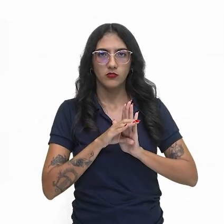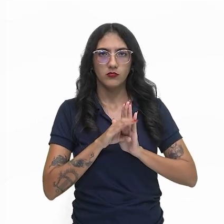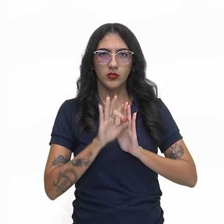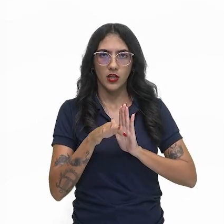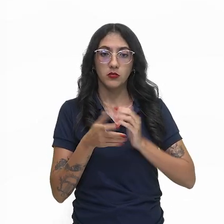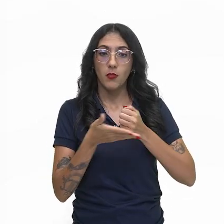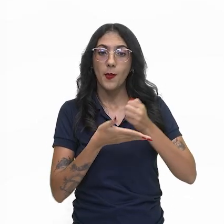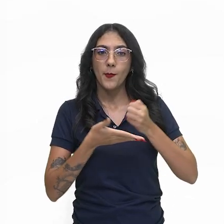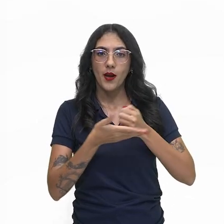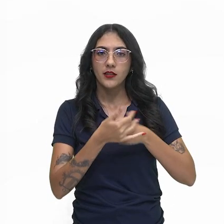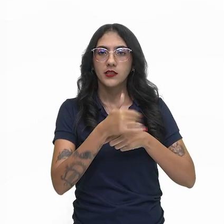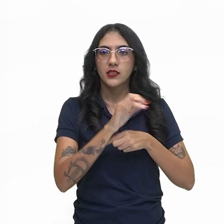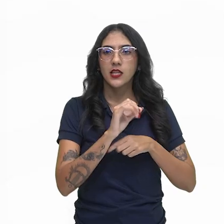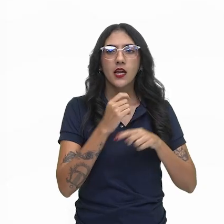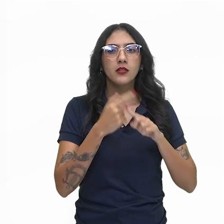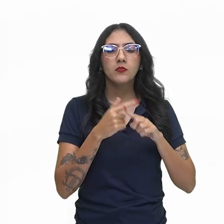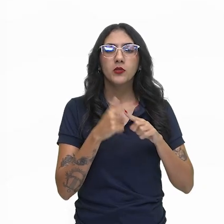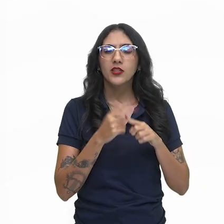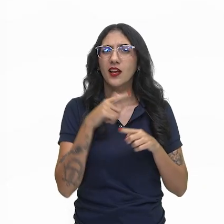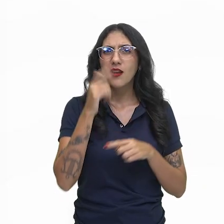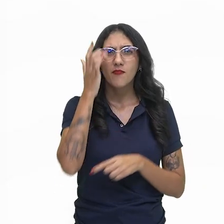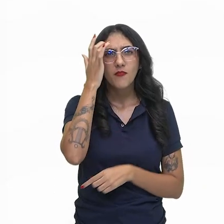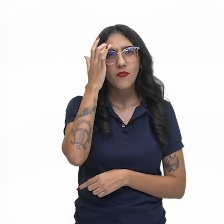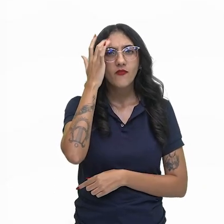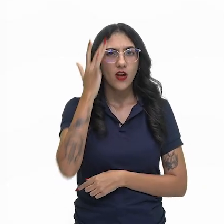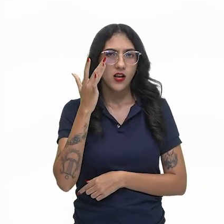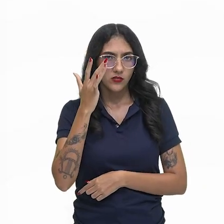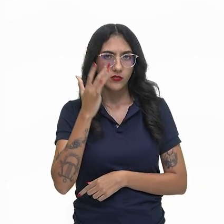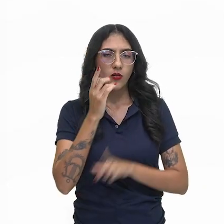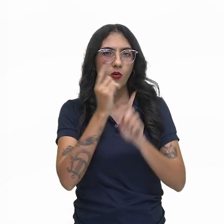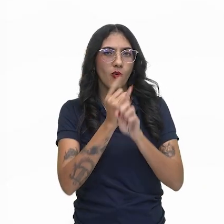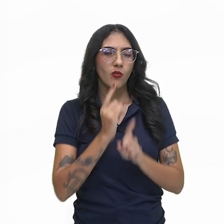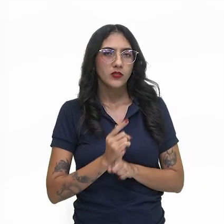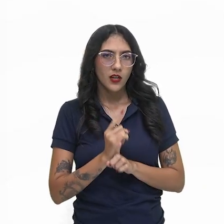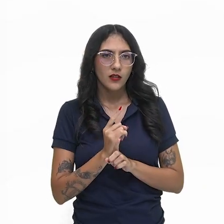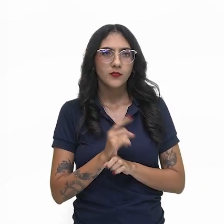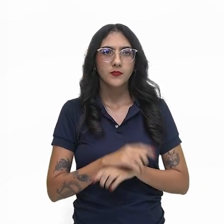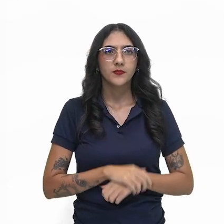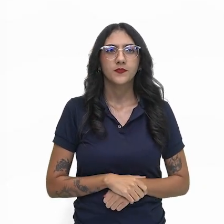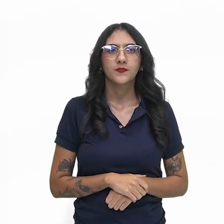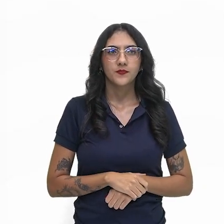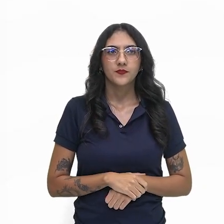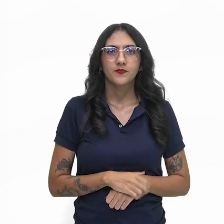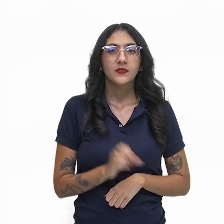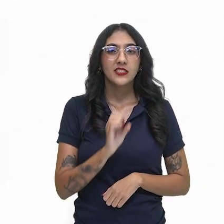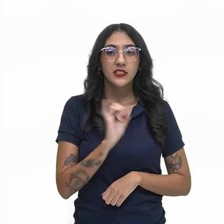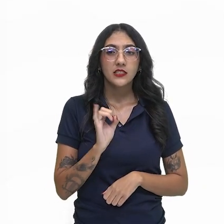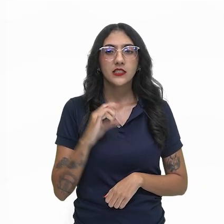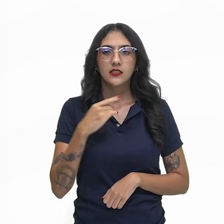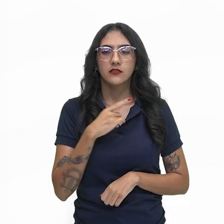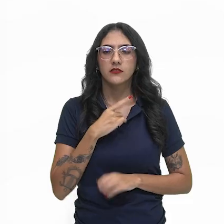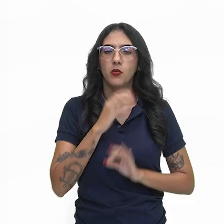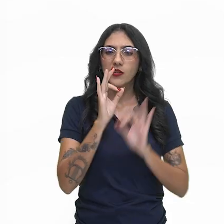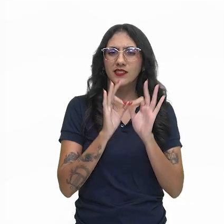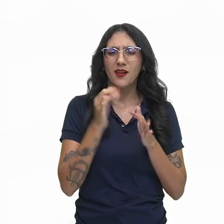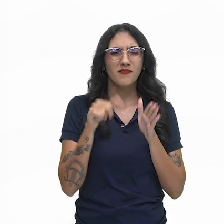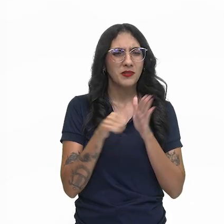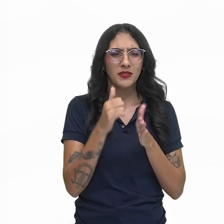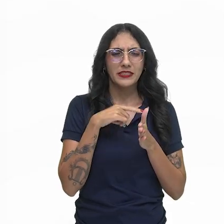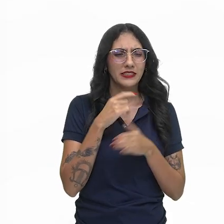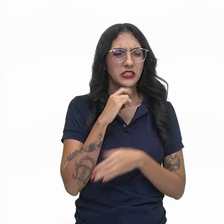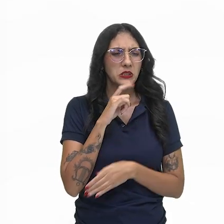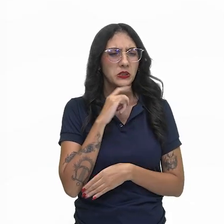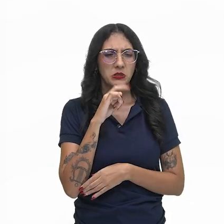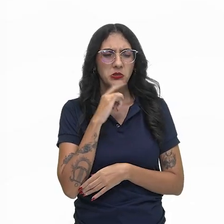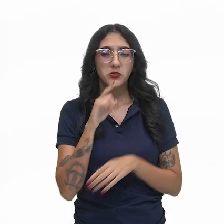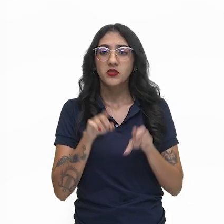certo? Porque é mais fácil de identificar, apesar da gente de primeira achar que não, mas é mais fácil